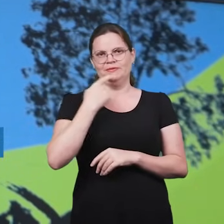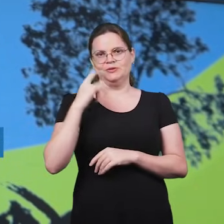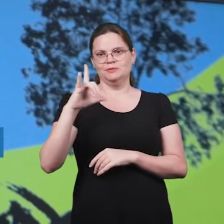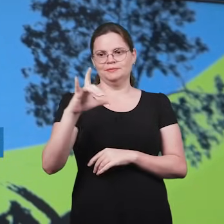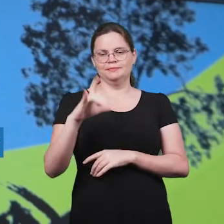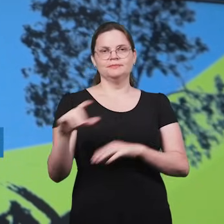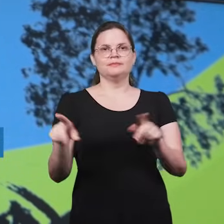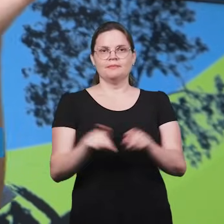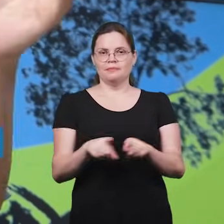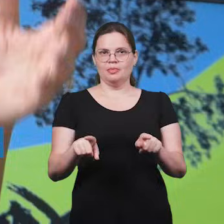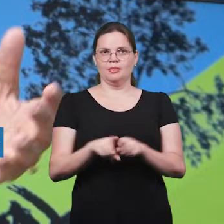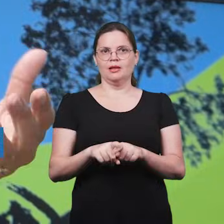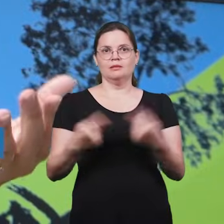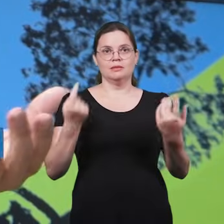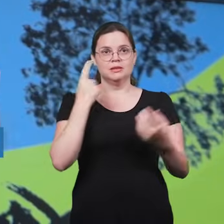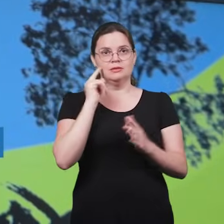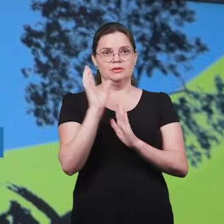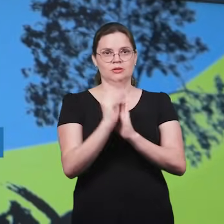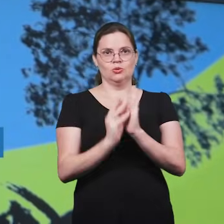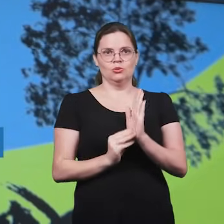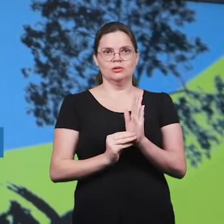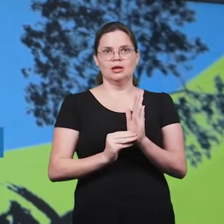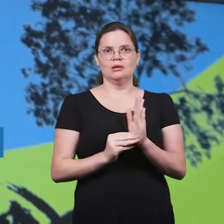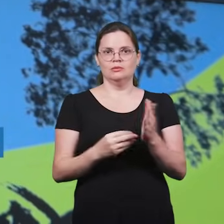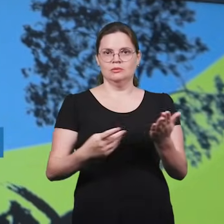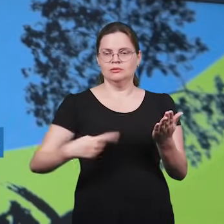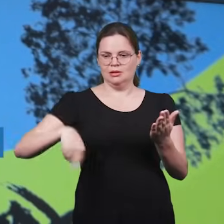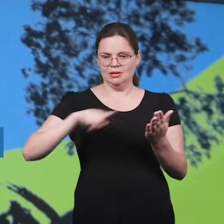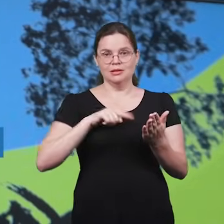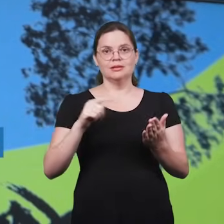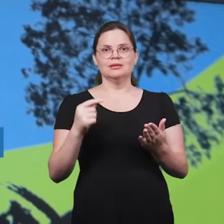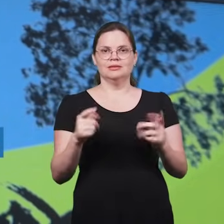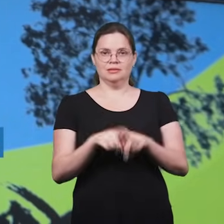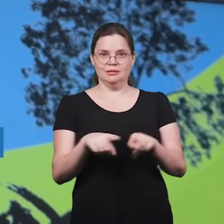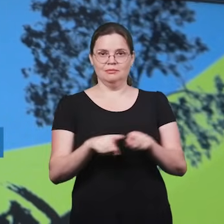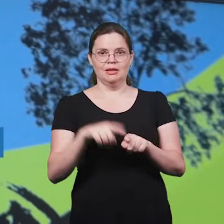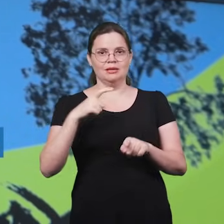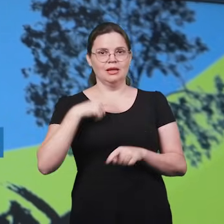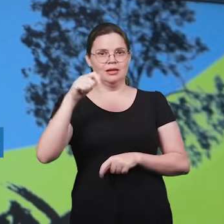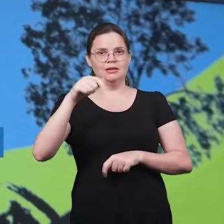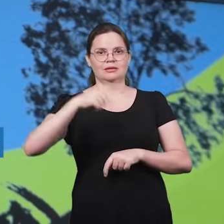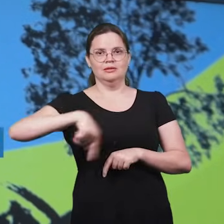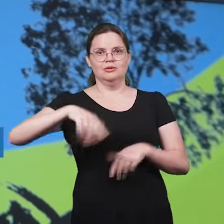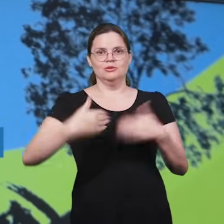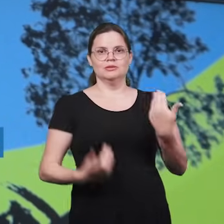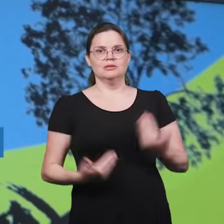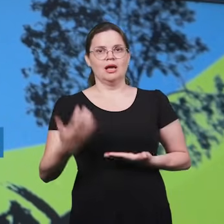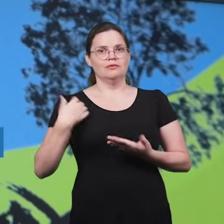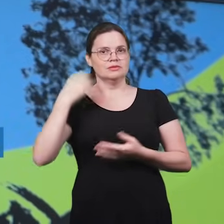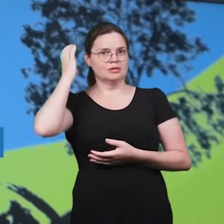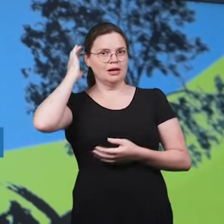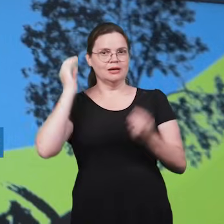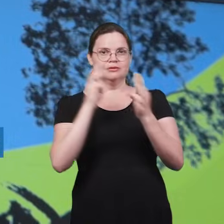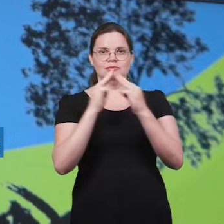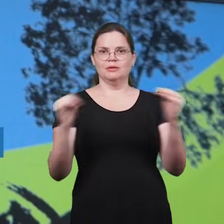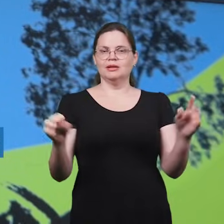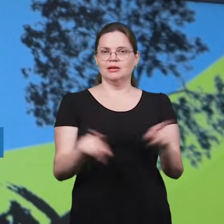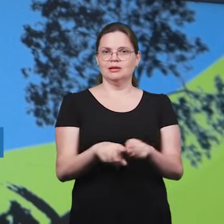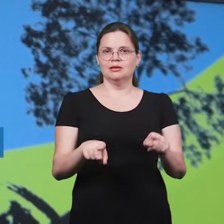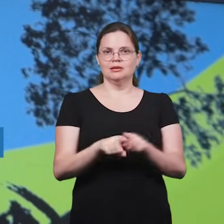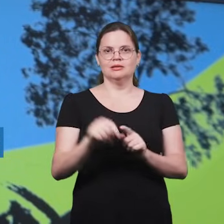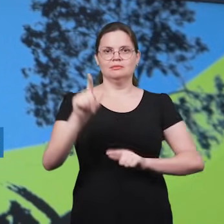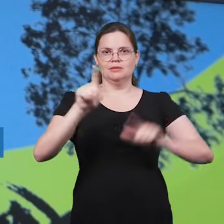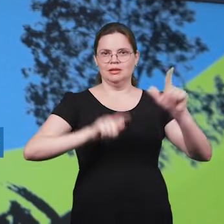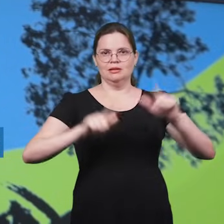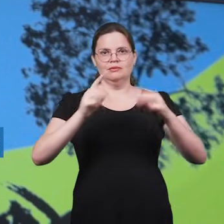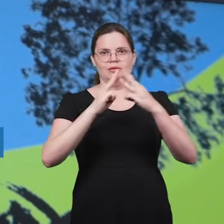elaborar esse conteúdo aqui, nós temos os irmãos da rádio que são maravilhosos conosco no momento da